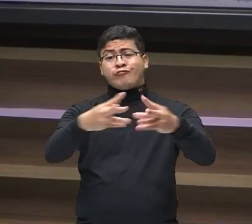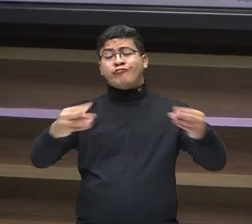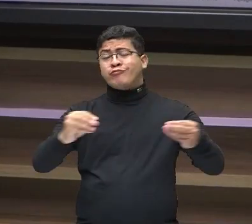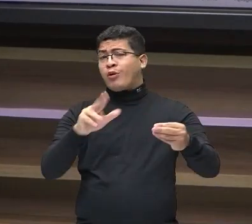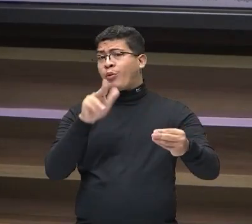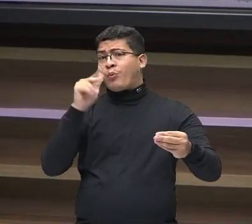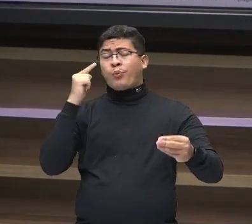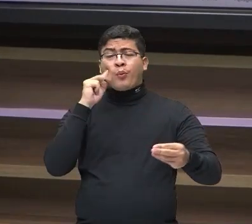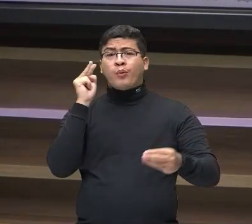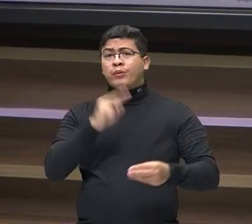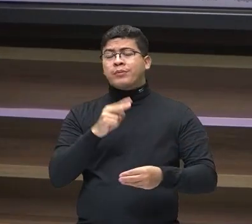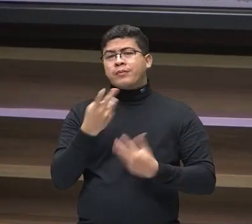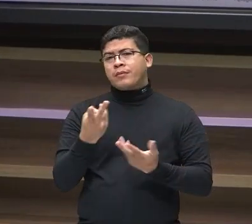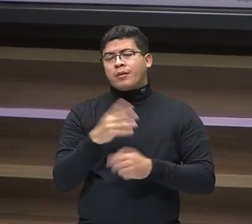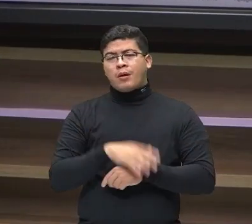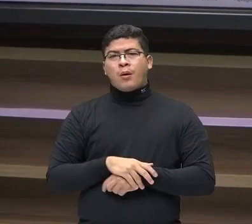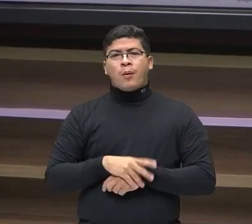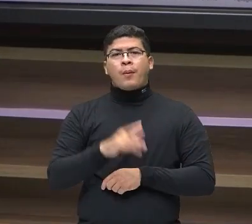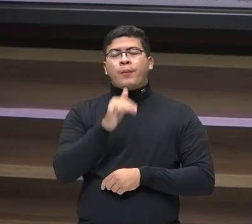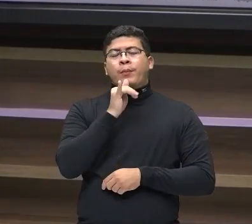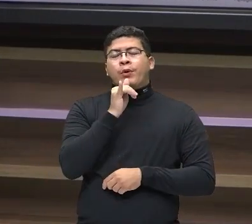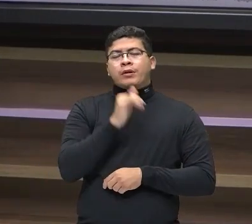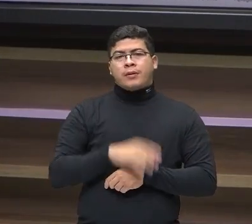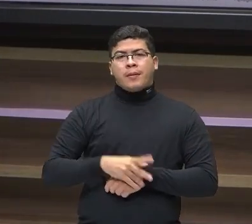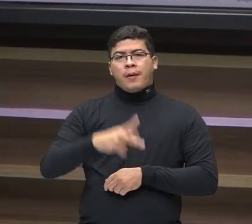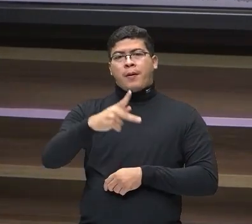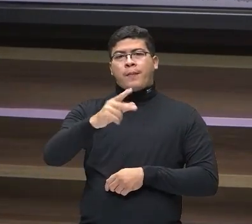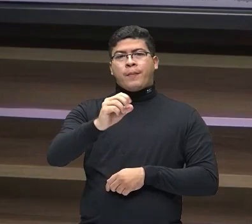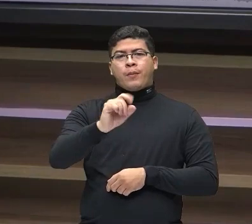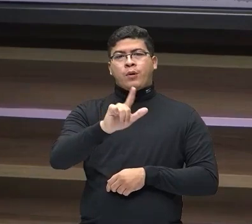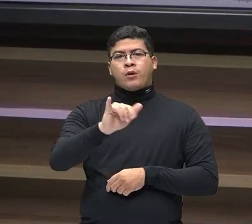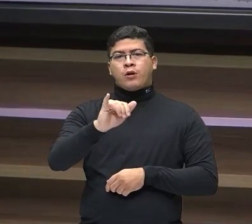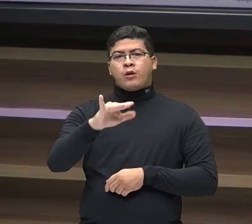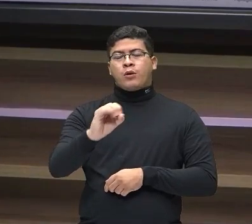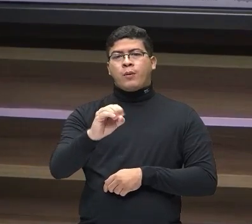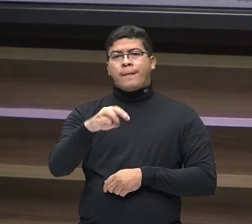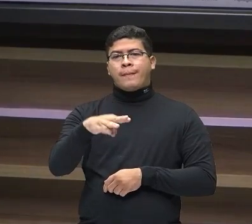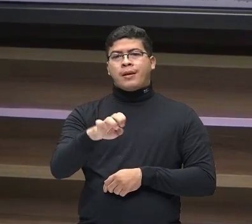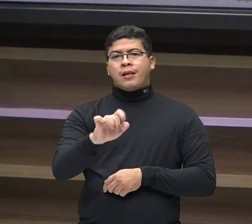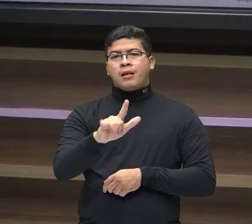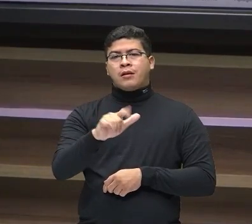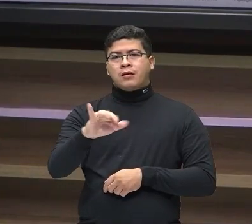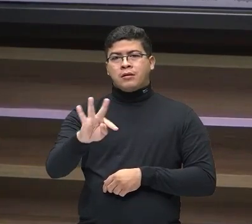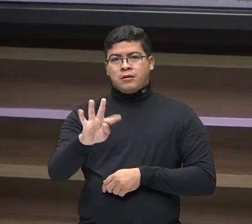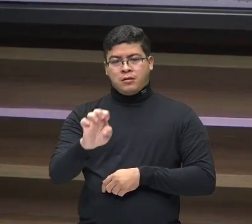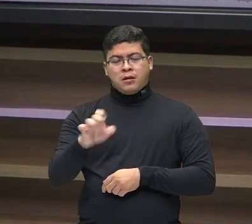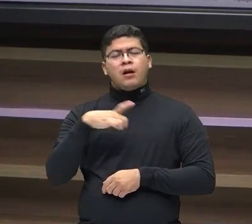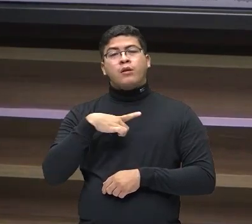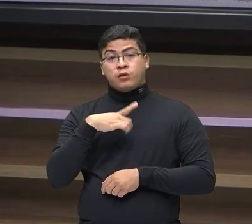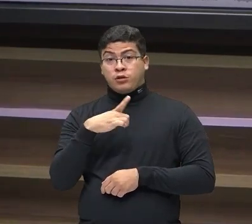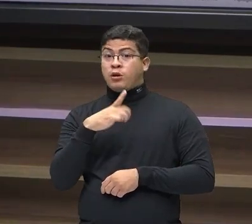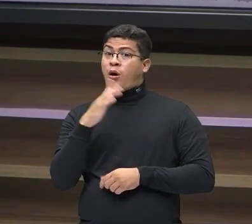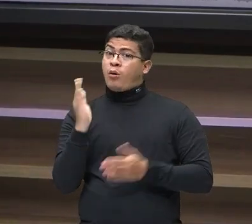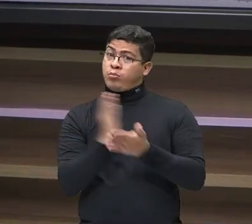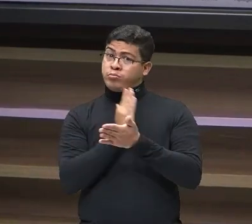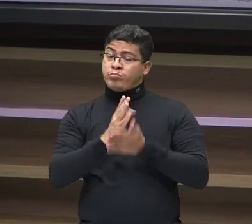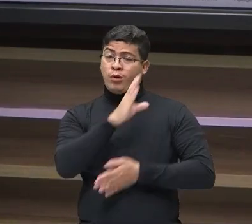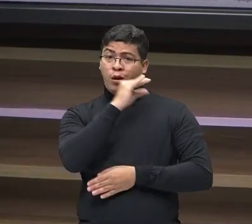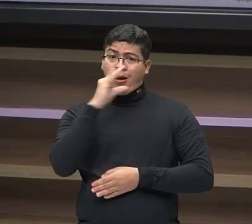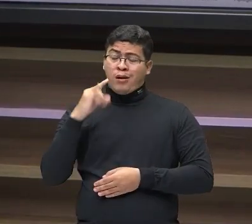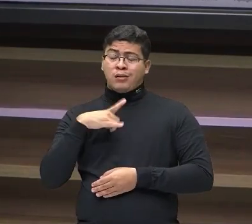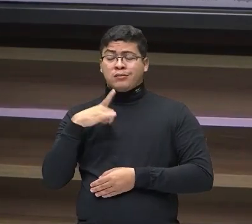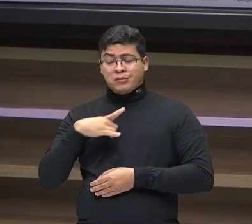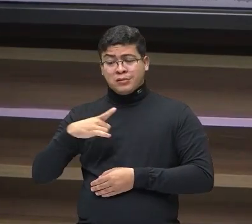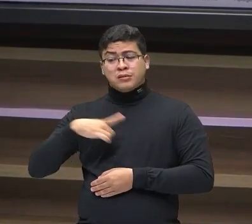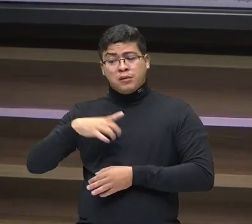mais, Como é o caso da poliomielite, que há um tempo atrás tinham muitas crianças que tinham poliomielite, E aí